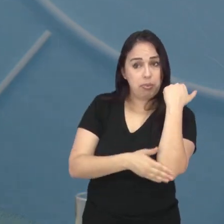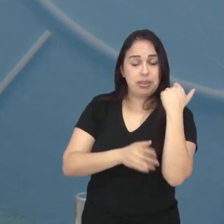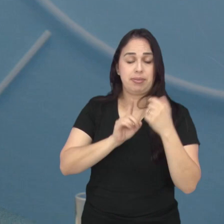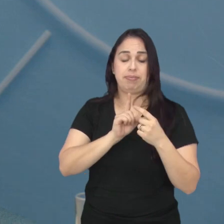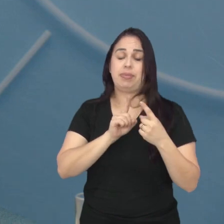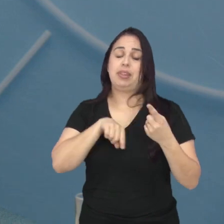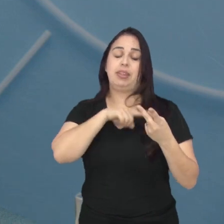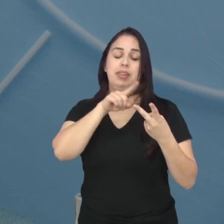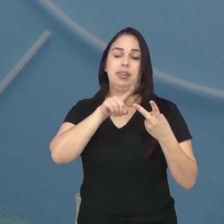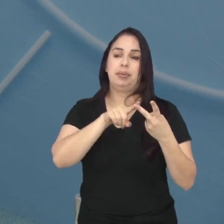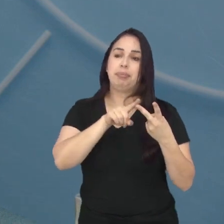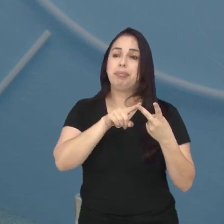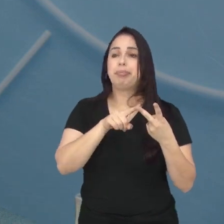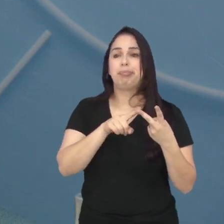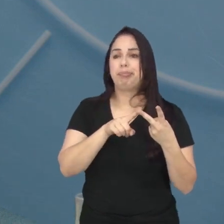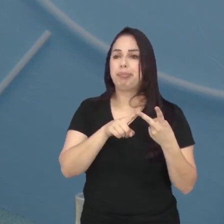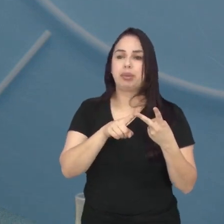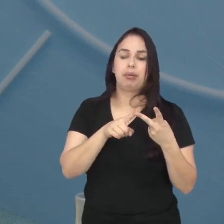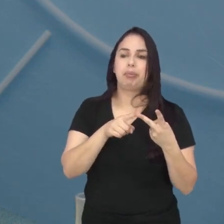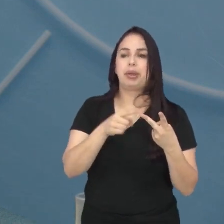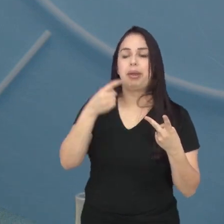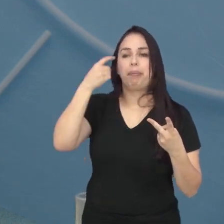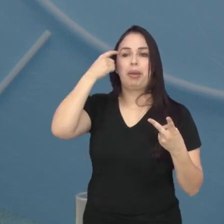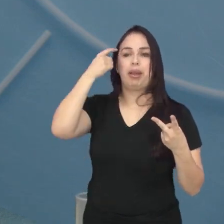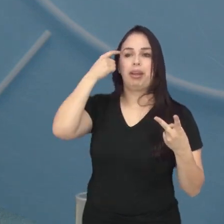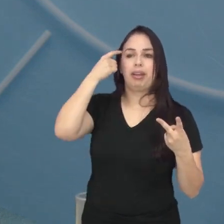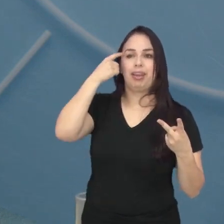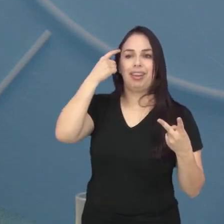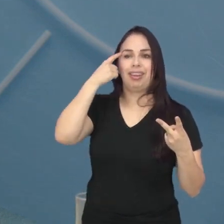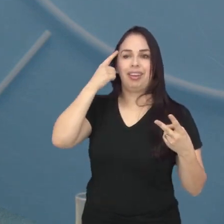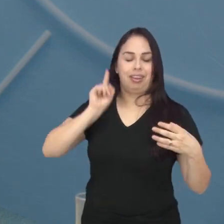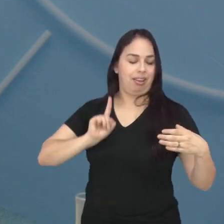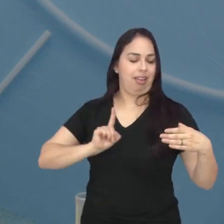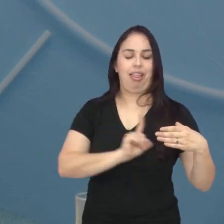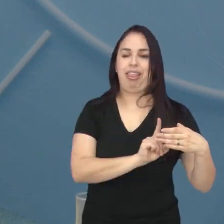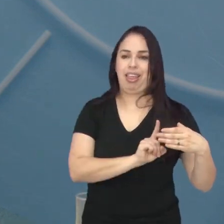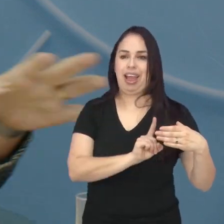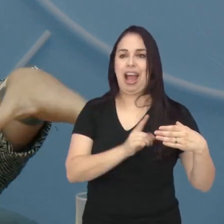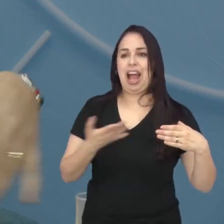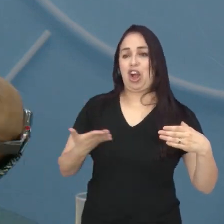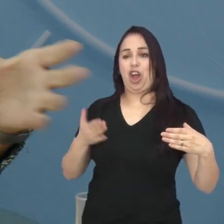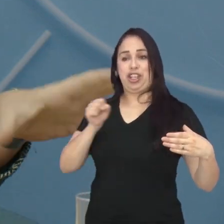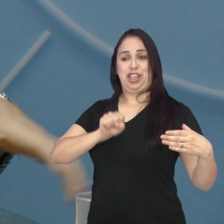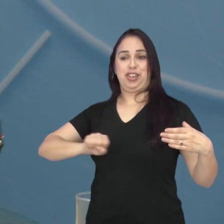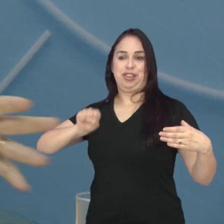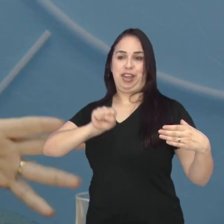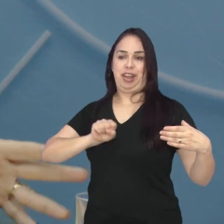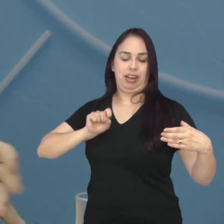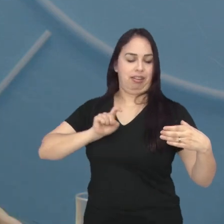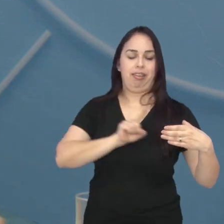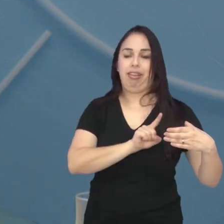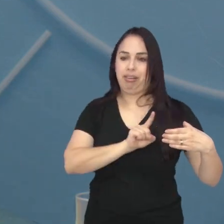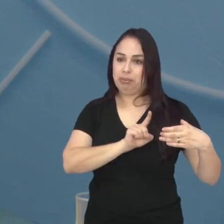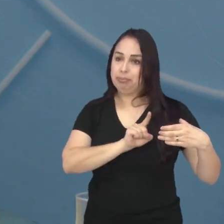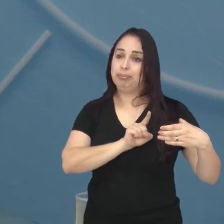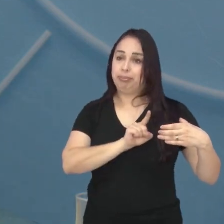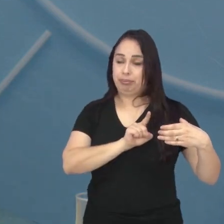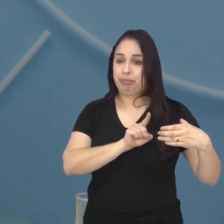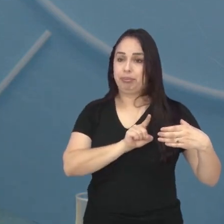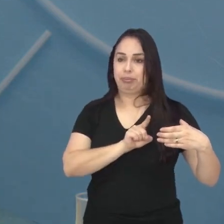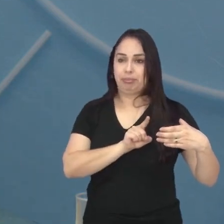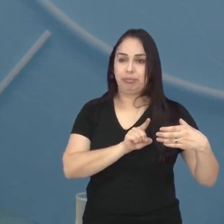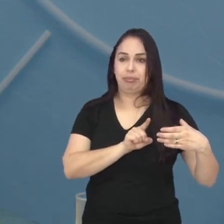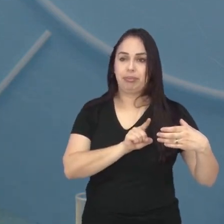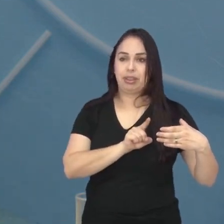nem sempre, ou se afastam porque acham que não vai fazer parte do grupo, porque agora está sozinha.